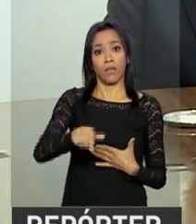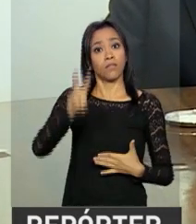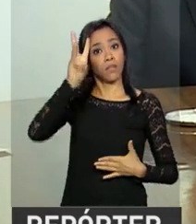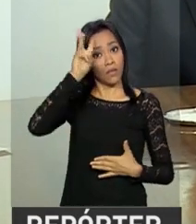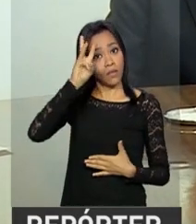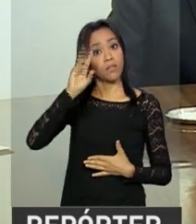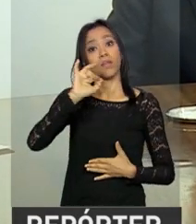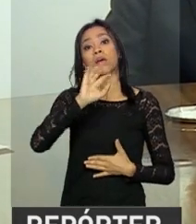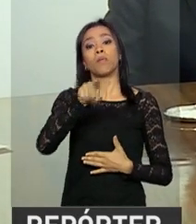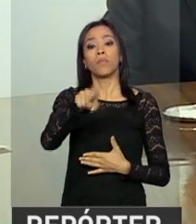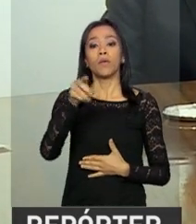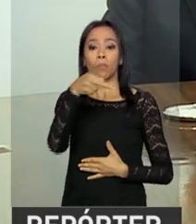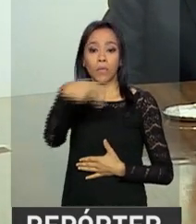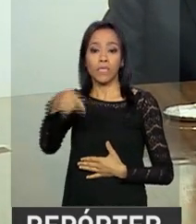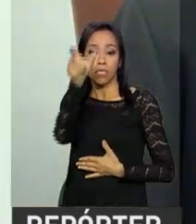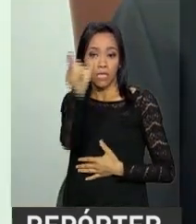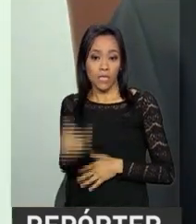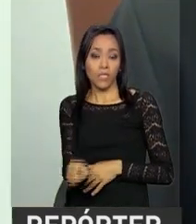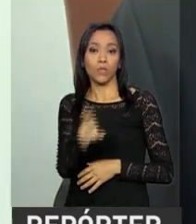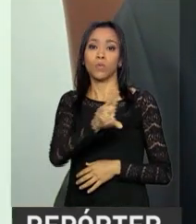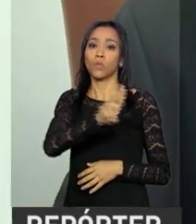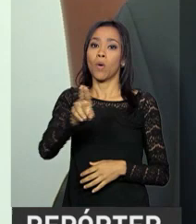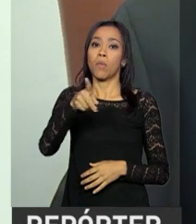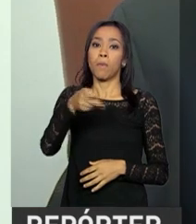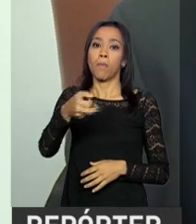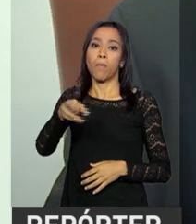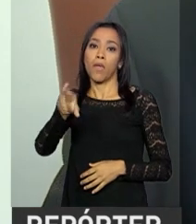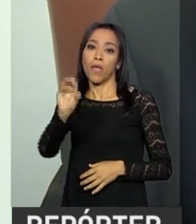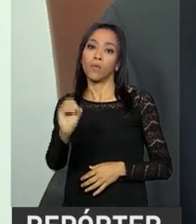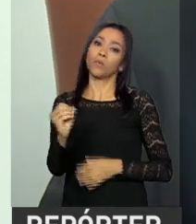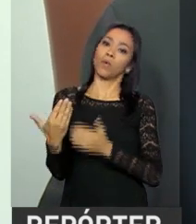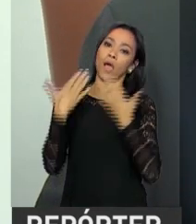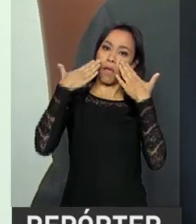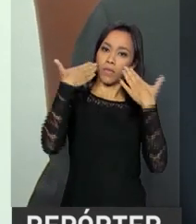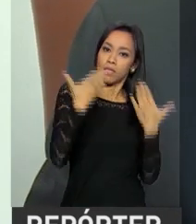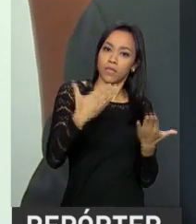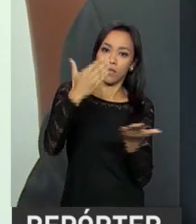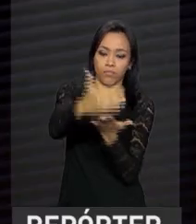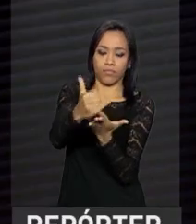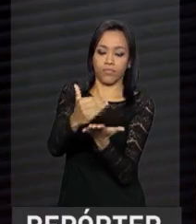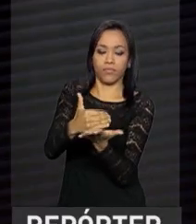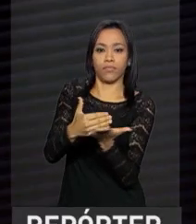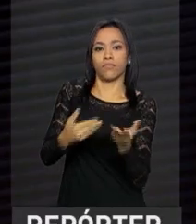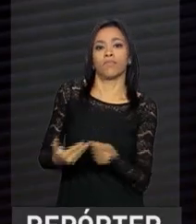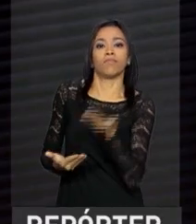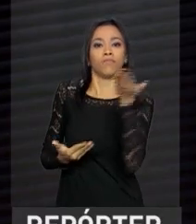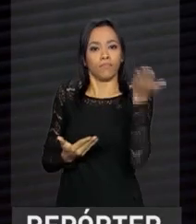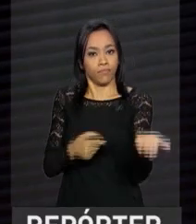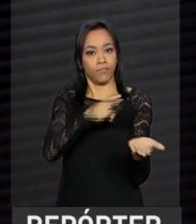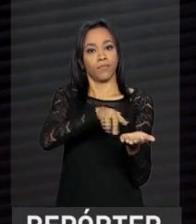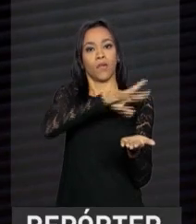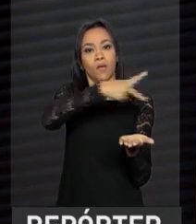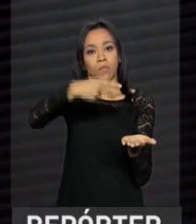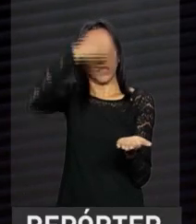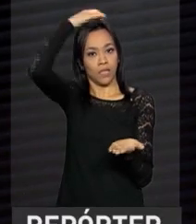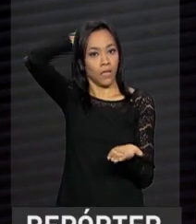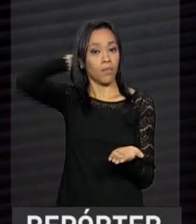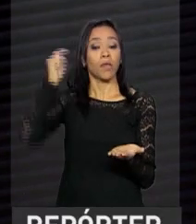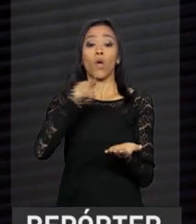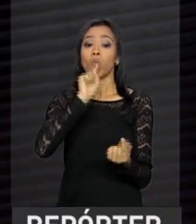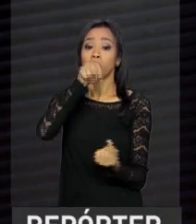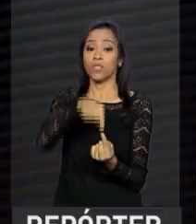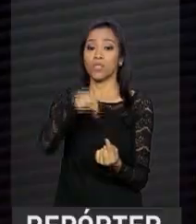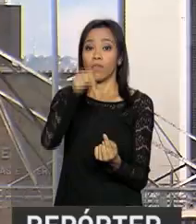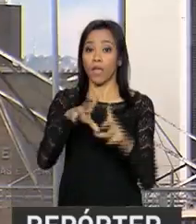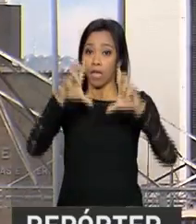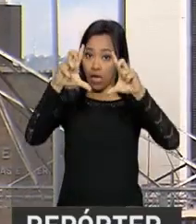pelo presidente da companhia, Pedro Parente, ao presidente Michel Temer no Palácio do Planalto. Nos primeiros 2 anos, a meta é reduzir a dívida